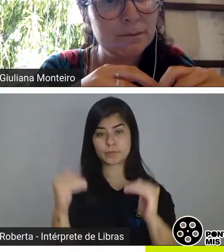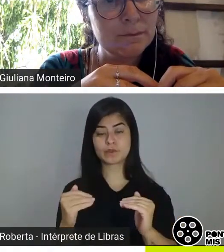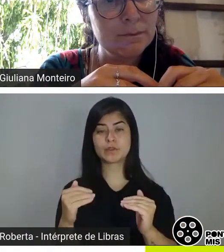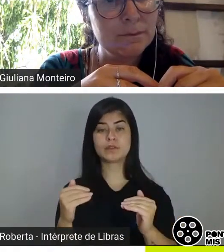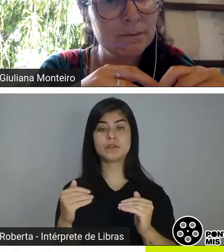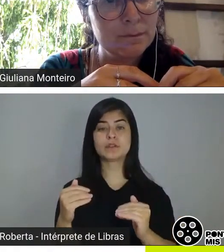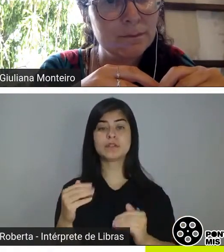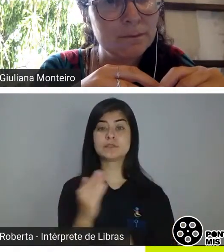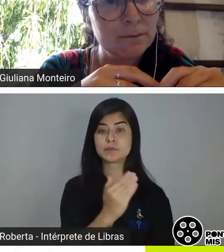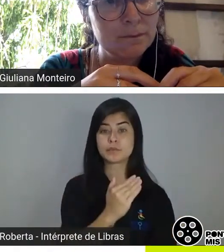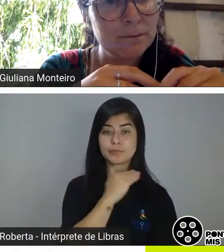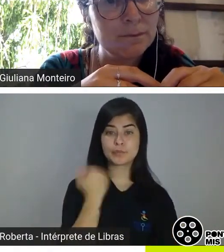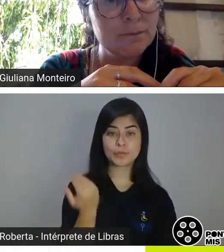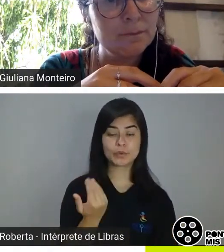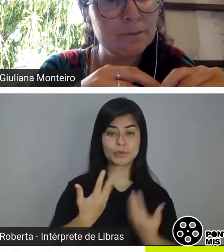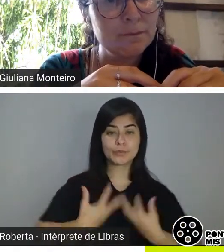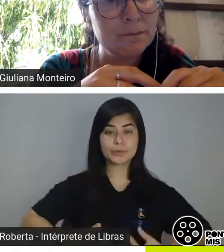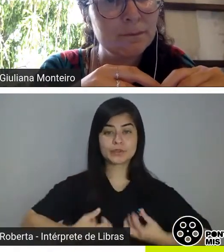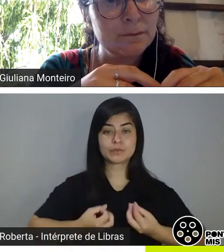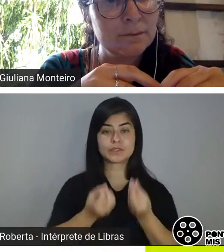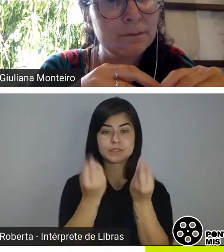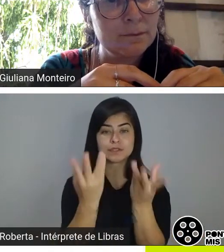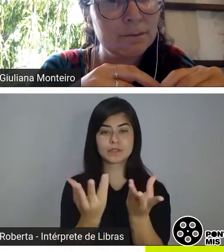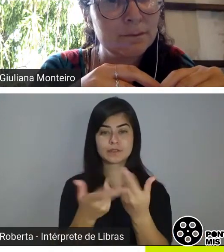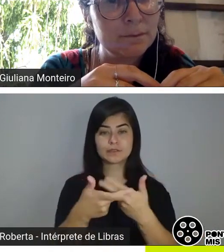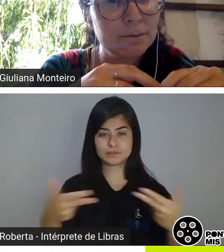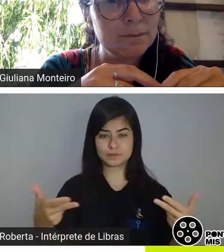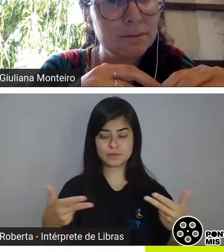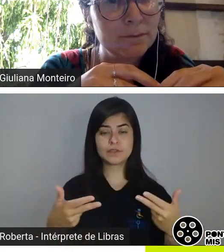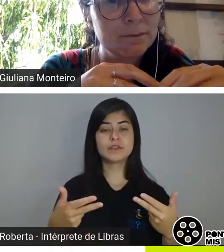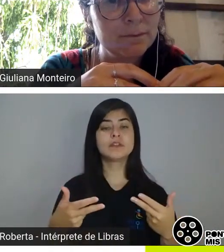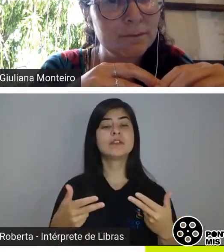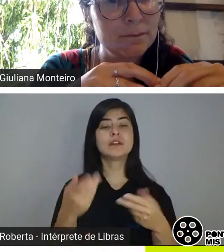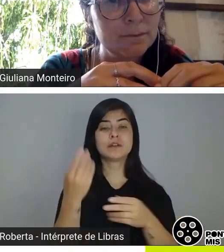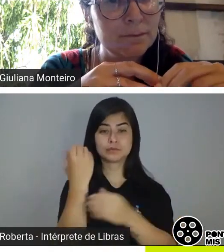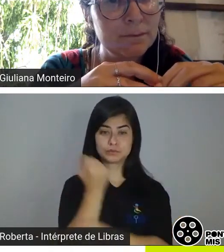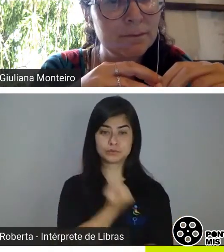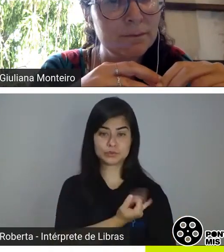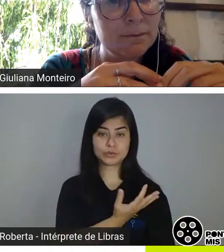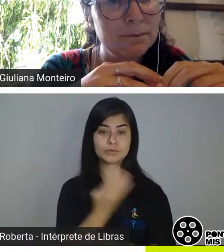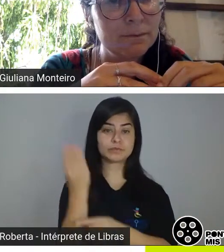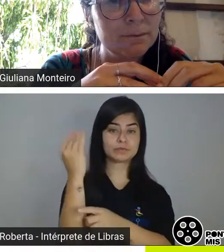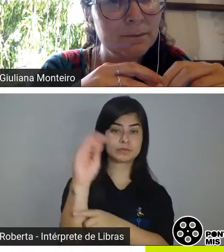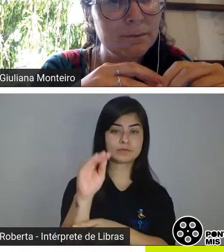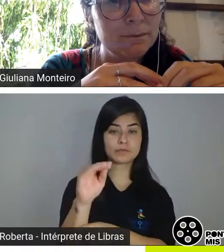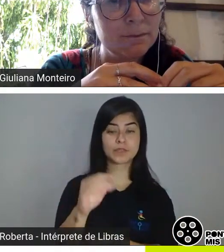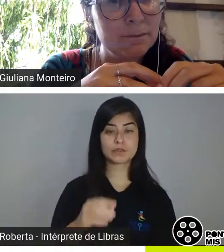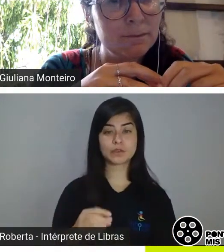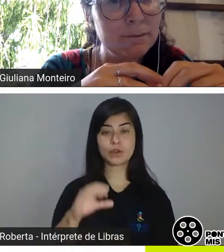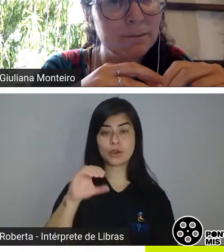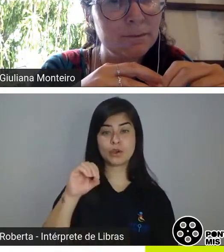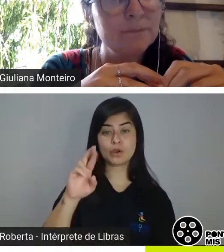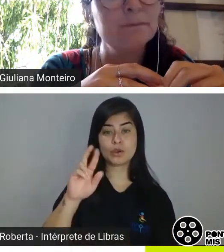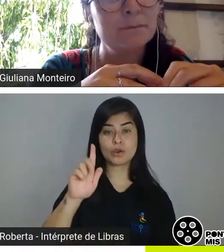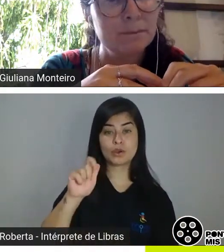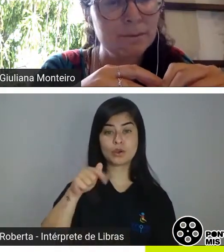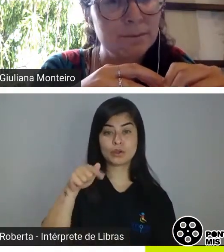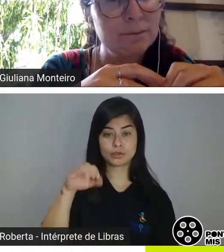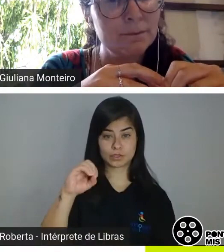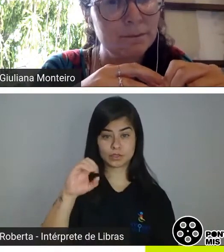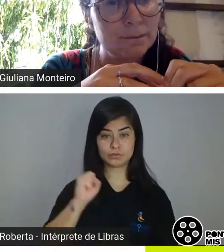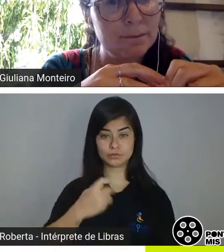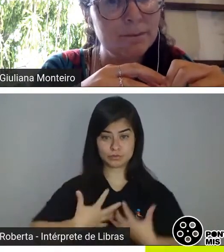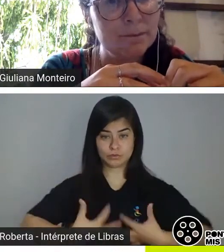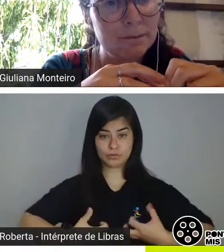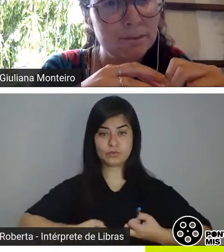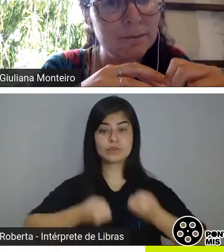órgãos, telefone e tal. O resultado disso era assim, as doações de órgãos subiam de 30 por